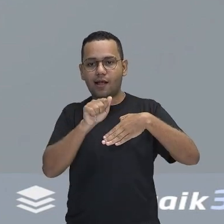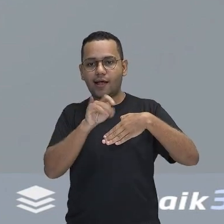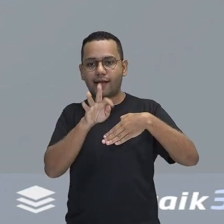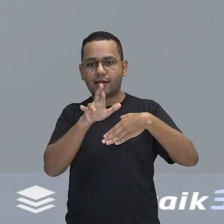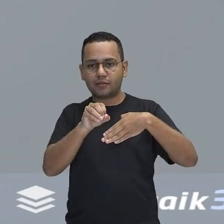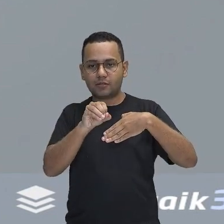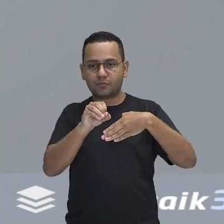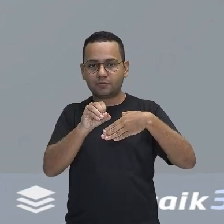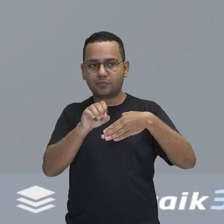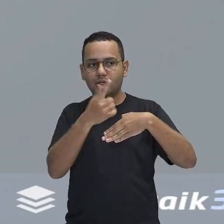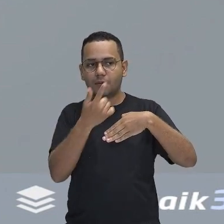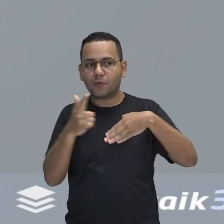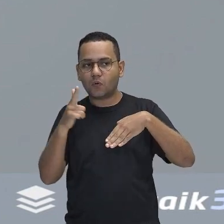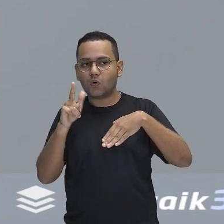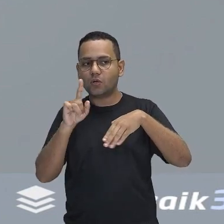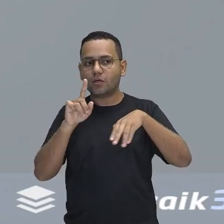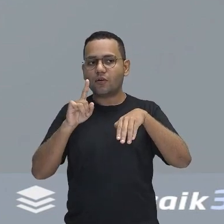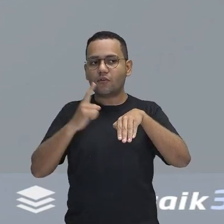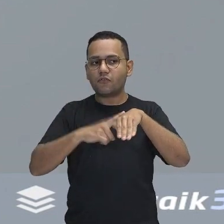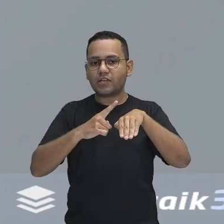o ventrículo esquerdo.